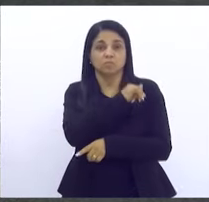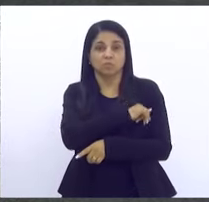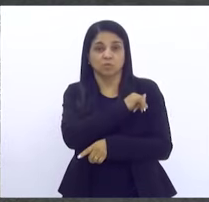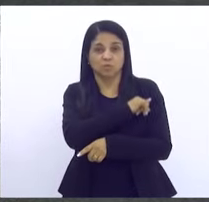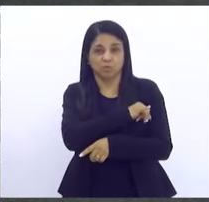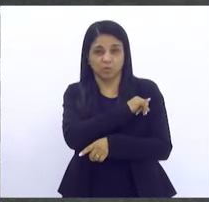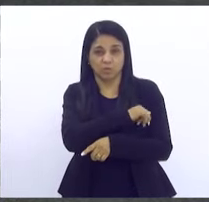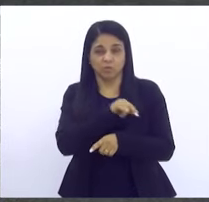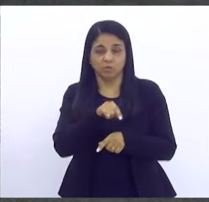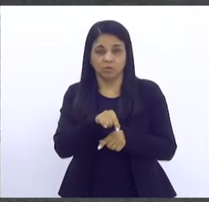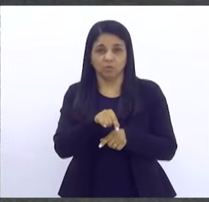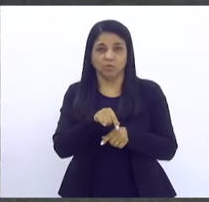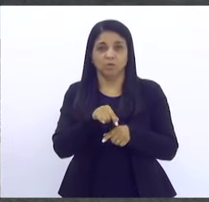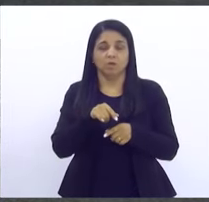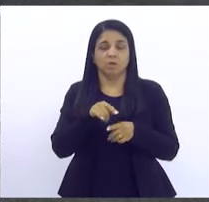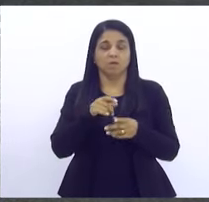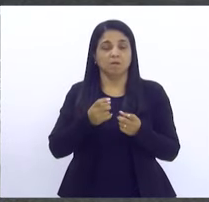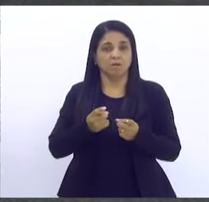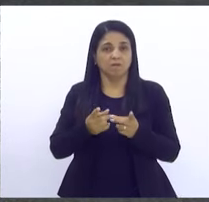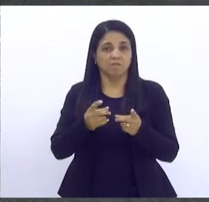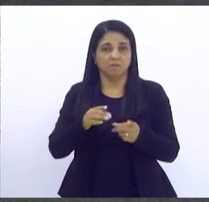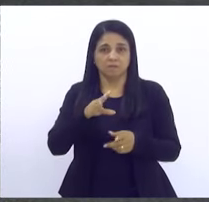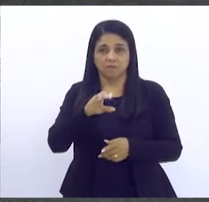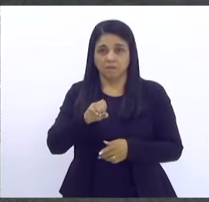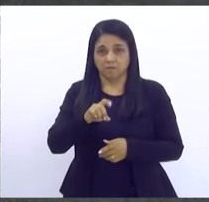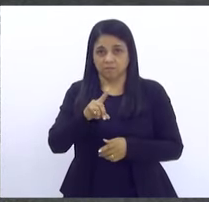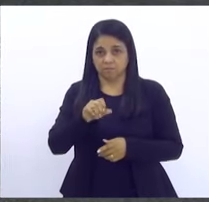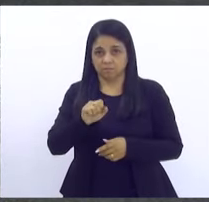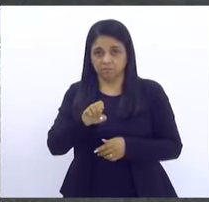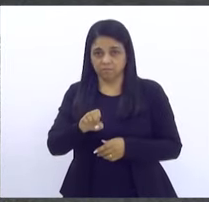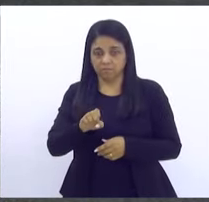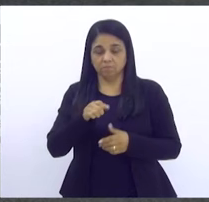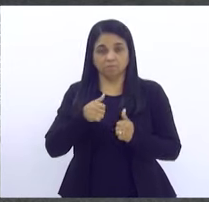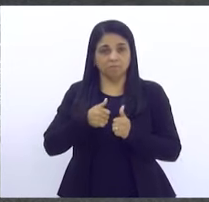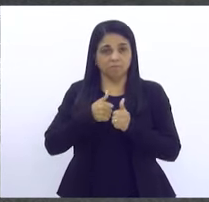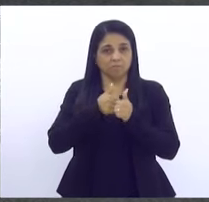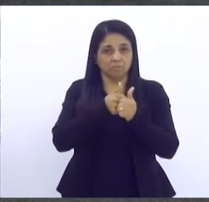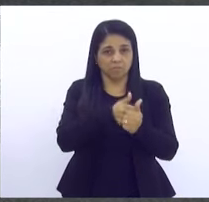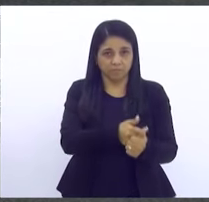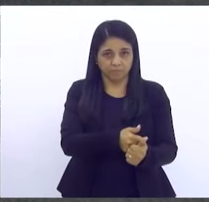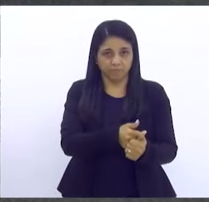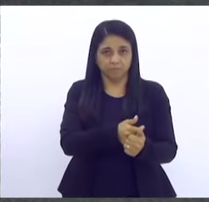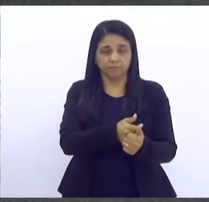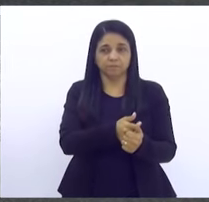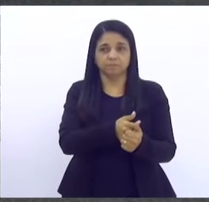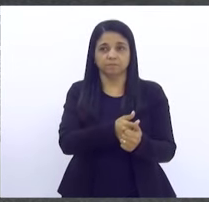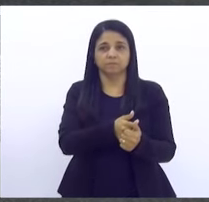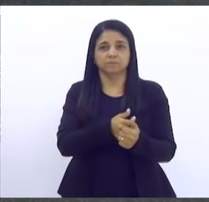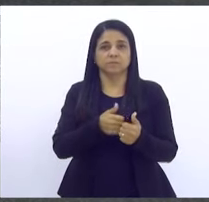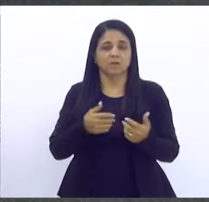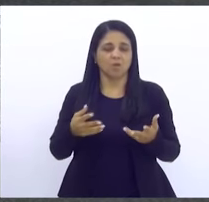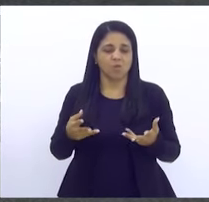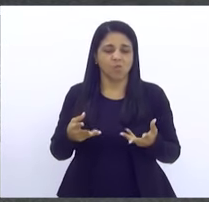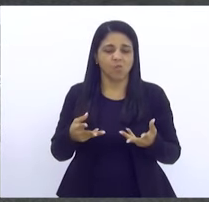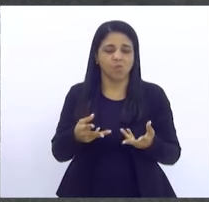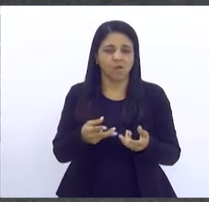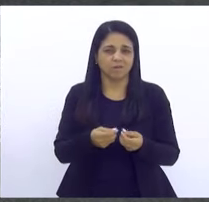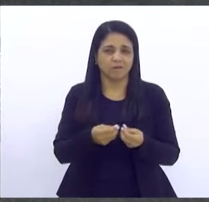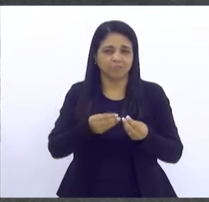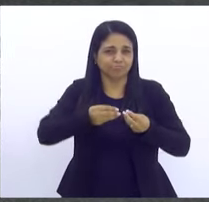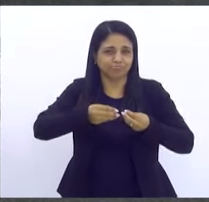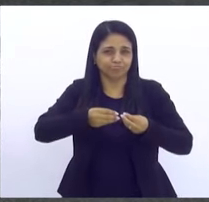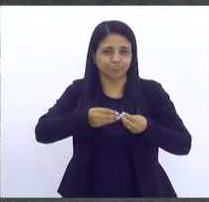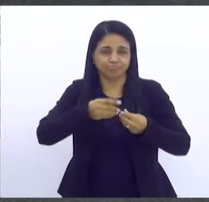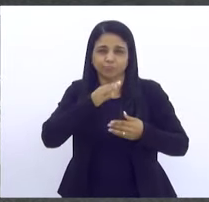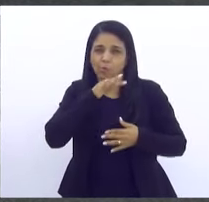também a privatização da SEDAI nos últimos anos, acompanhando a carestia da água e a péssima qualidade. O segundo,